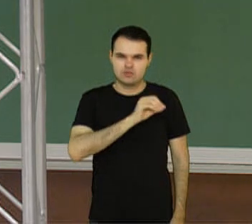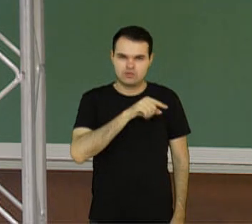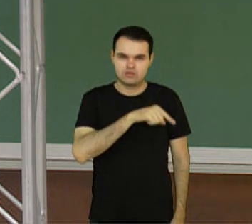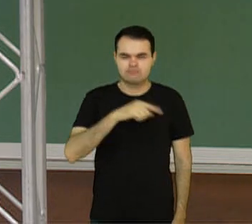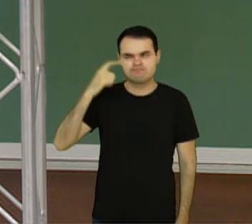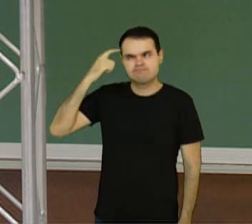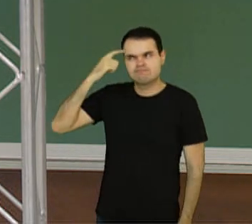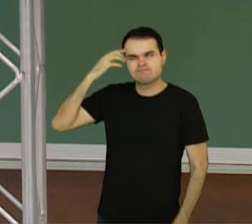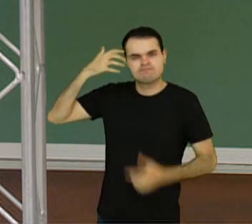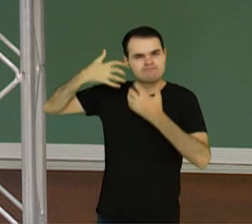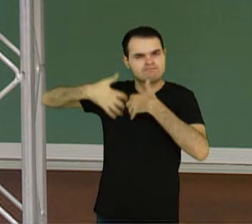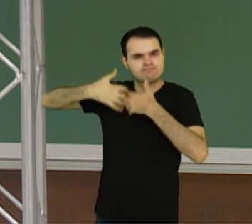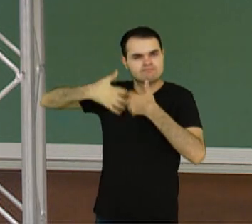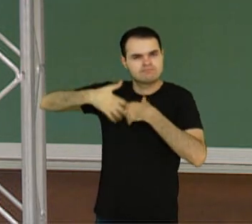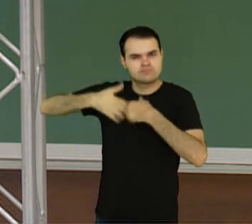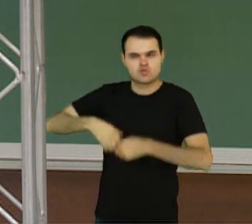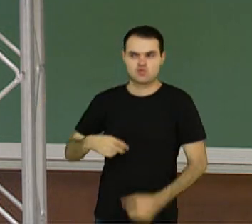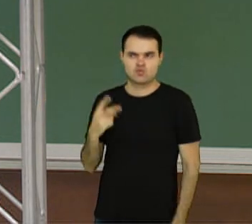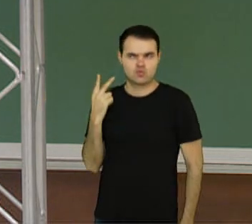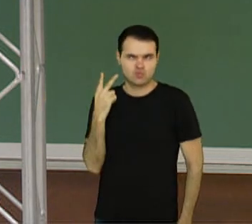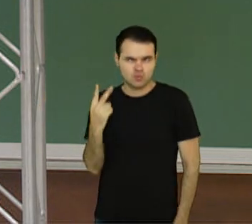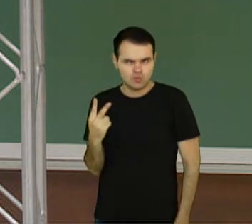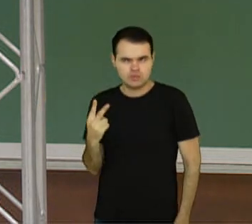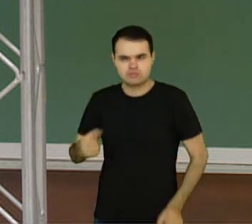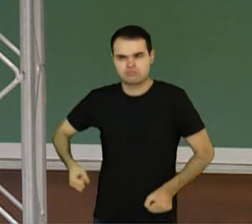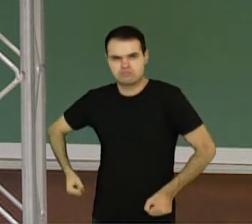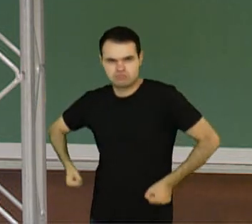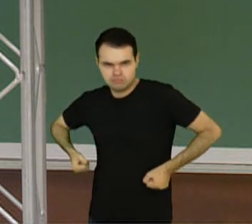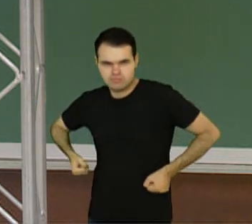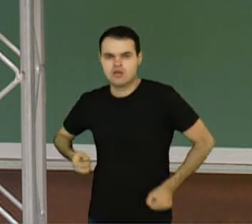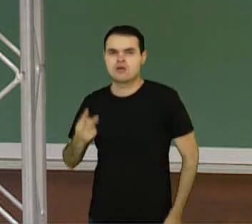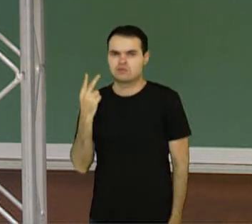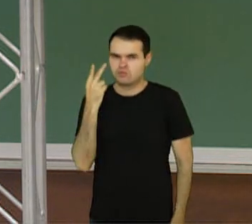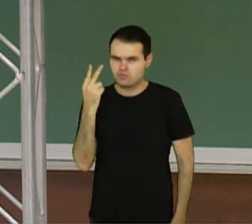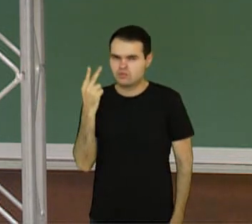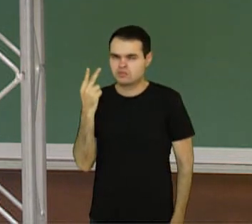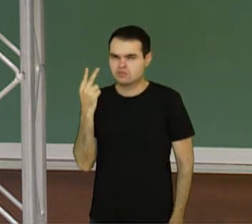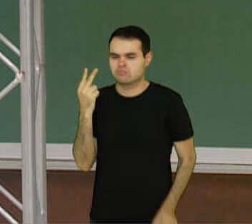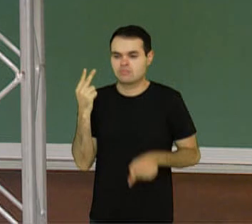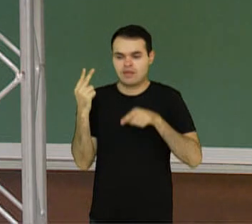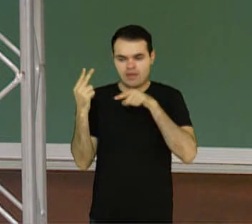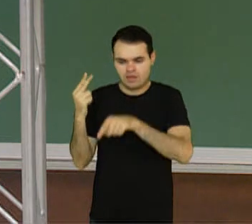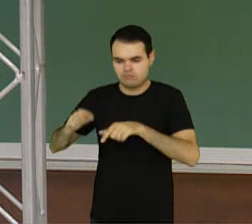fazer 2 bermudas, essa costureira ela gasta